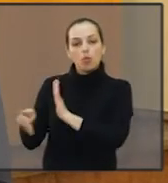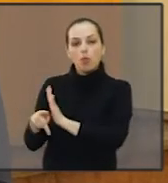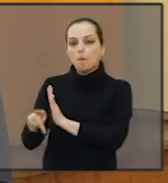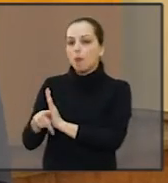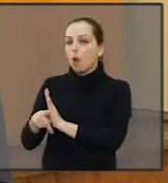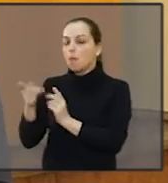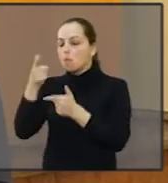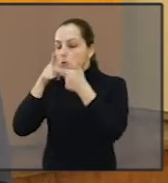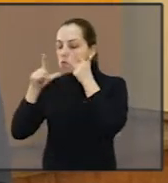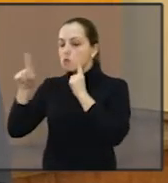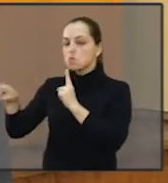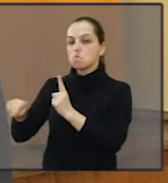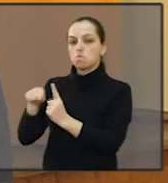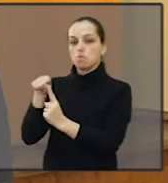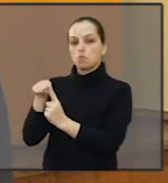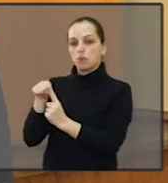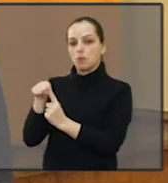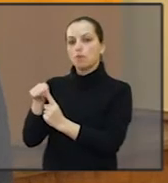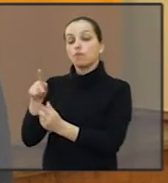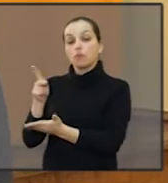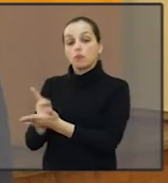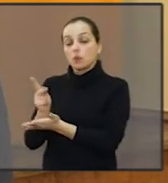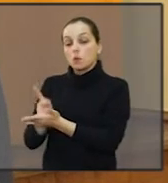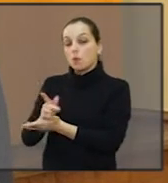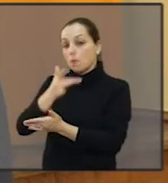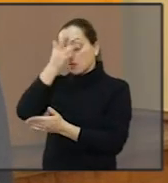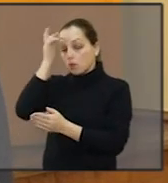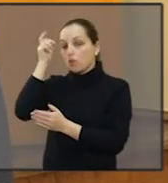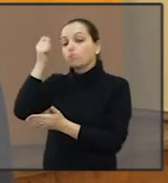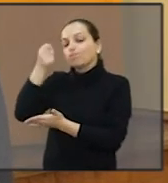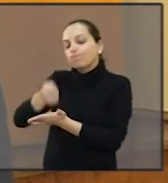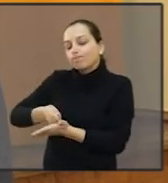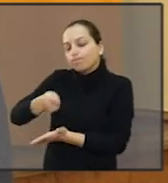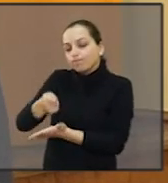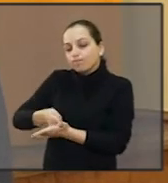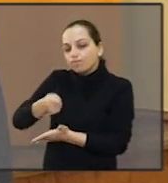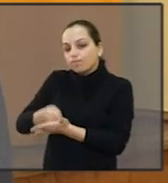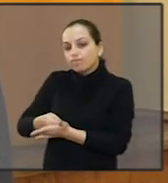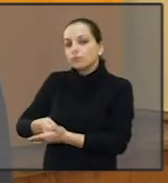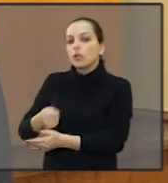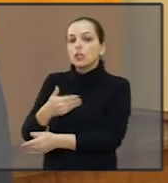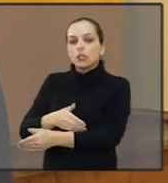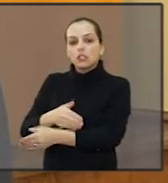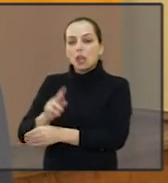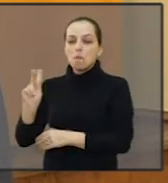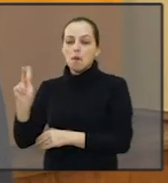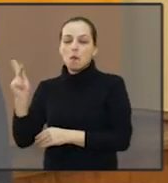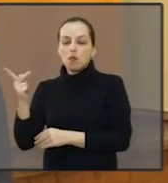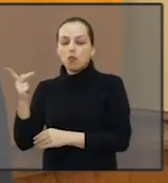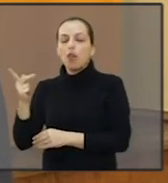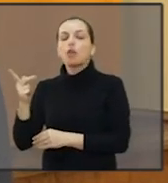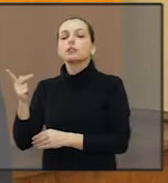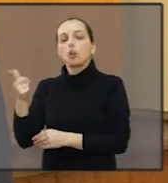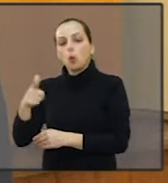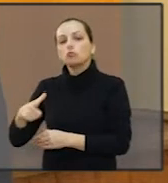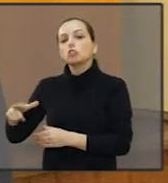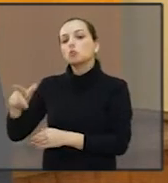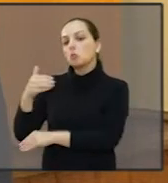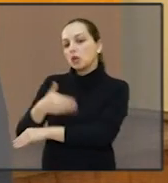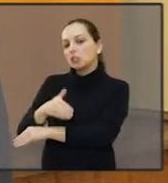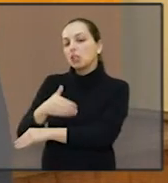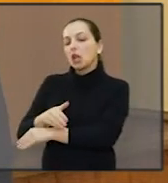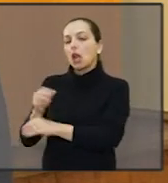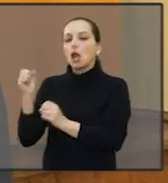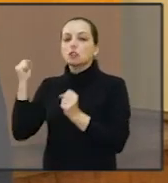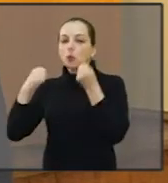os objetivos, né? E sempre foram pessoas muito dedicadas ao treino. A Hortência treina até hoje, treina muito ainda.